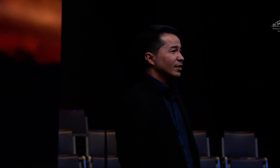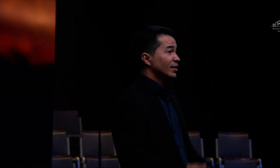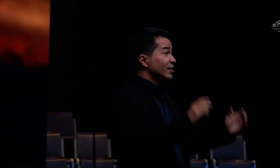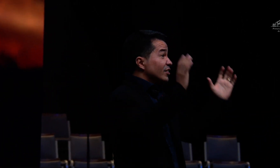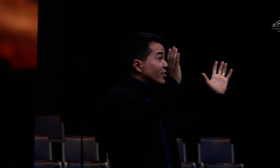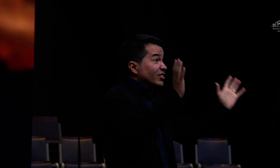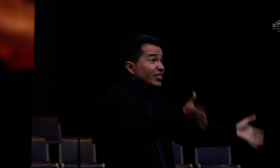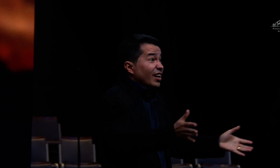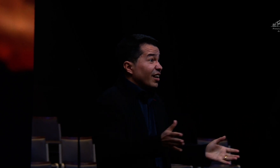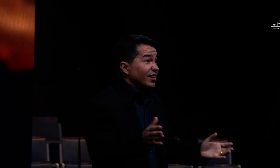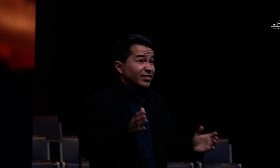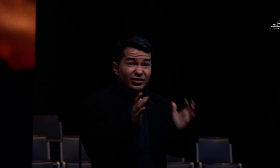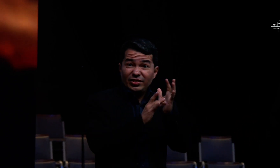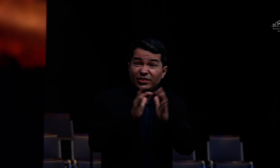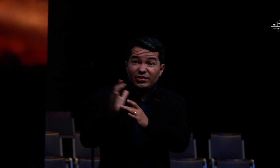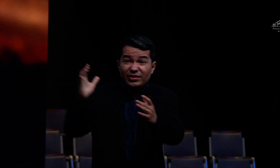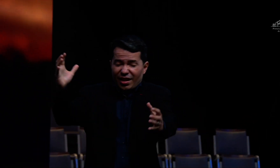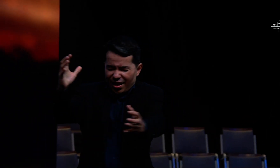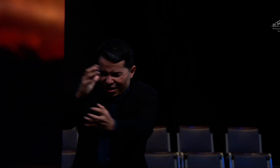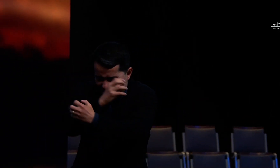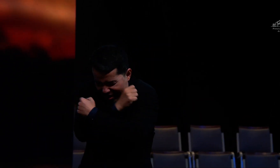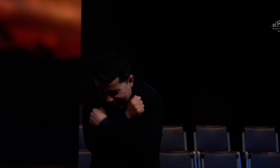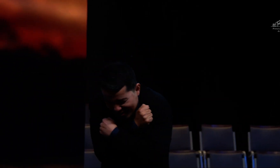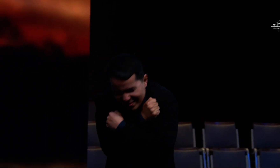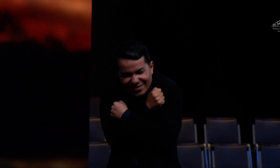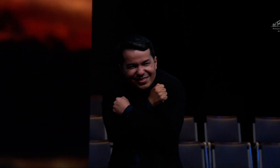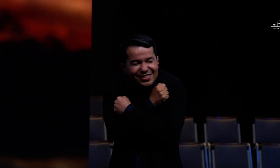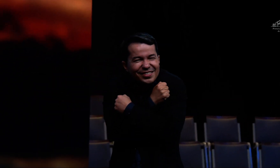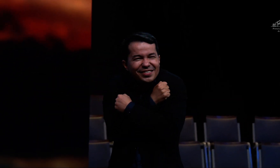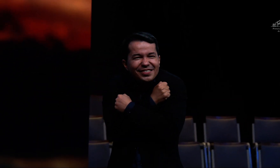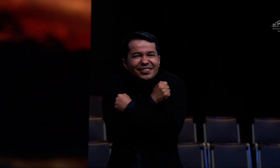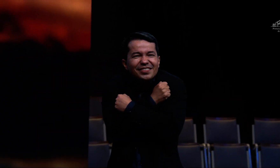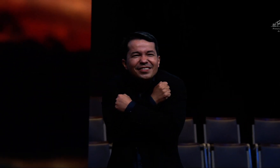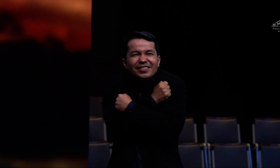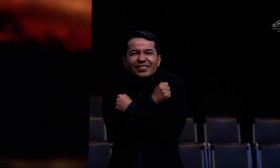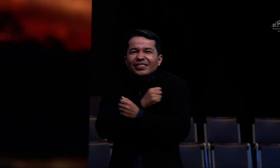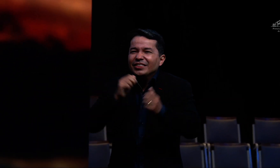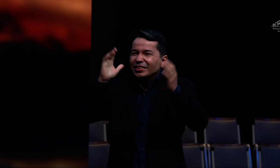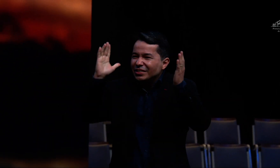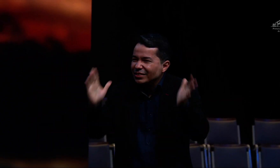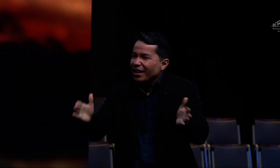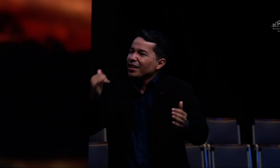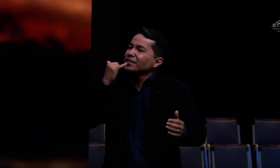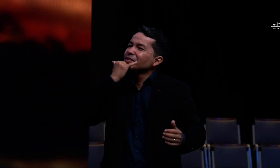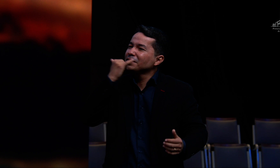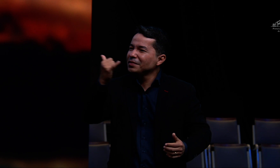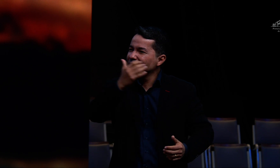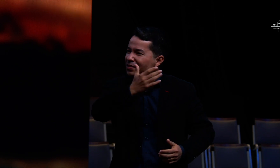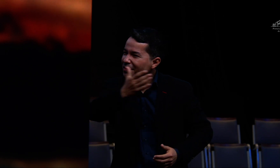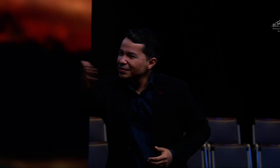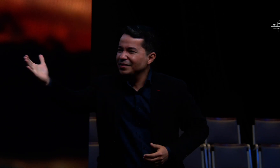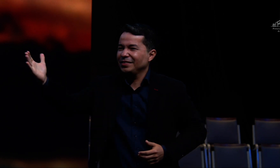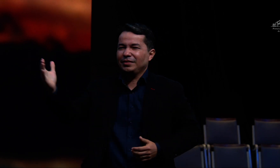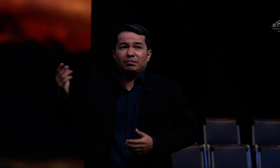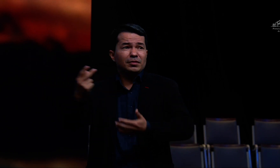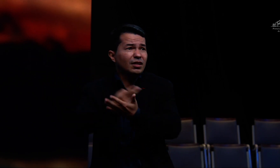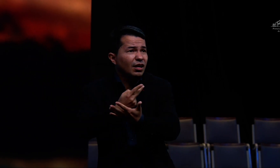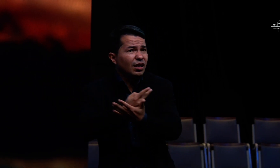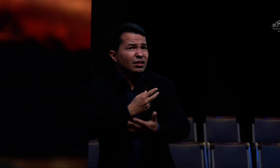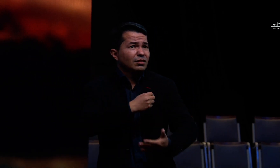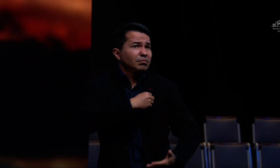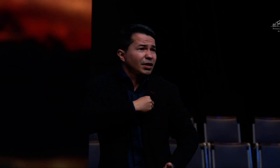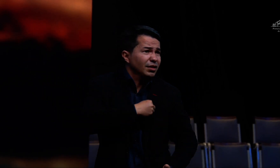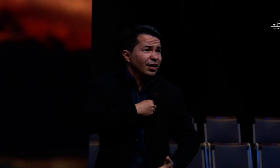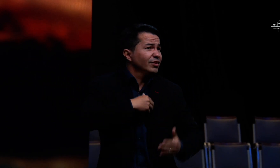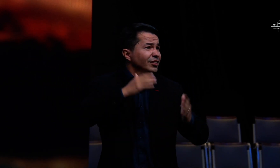amor. Eles já tiveram esse momento de ser acolhidos pelo Senhor. Já tiveram esse